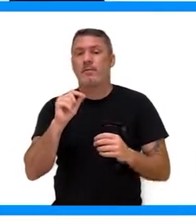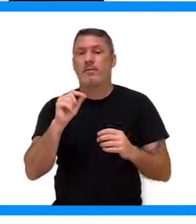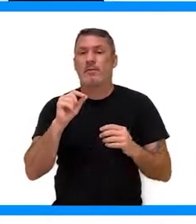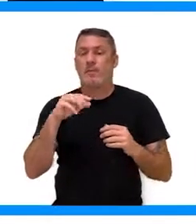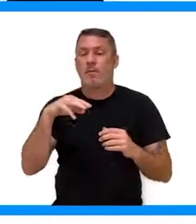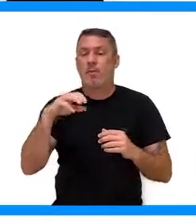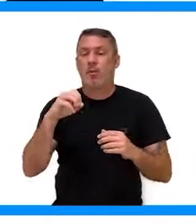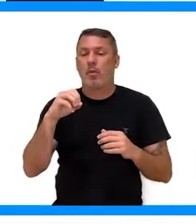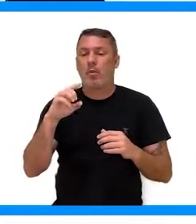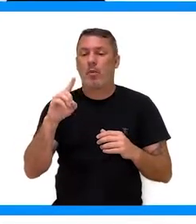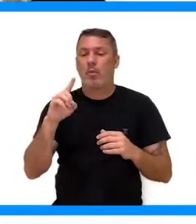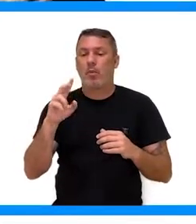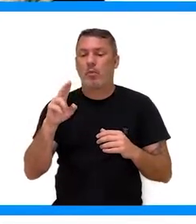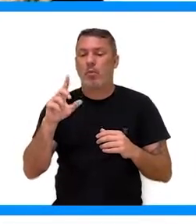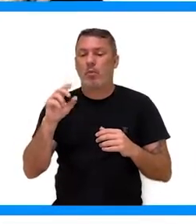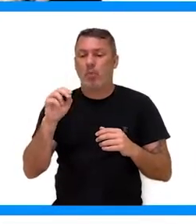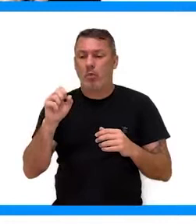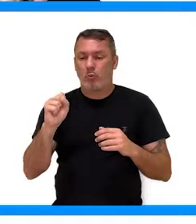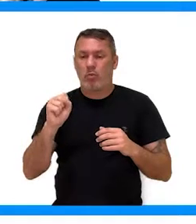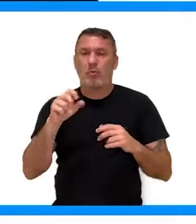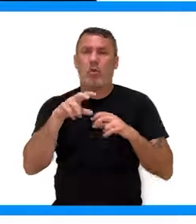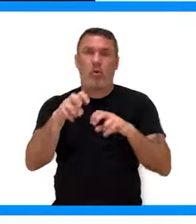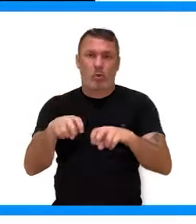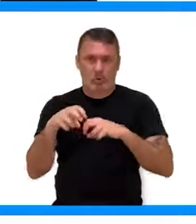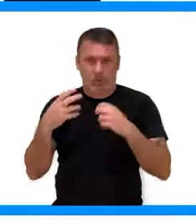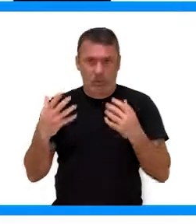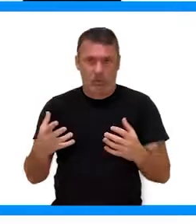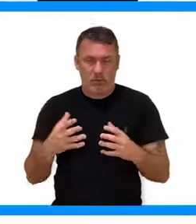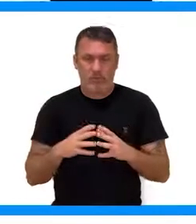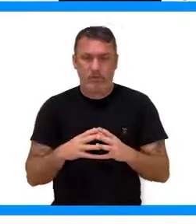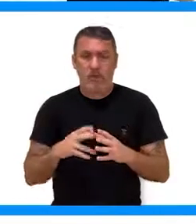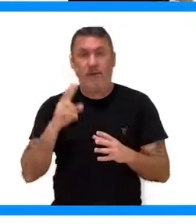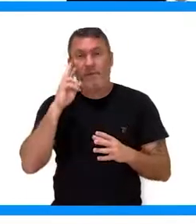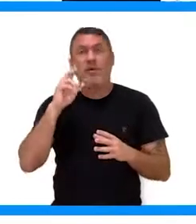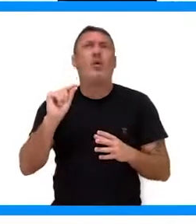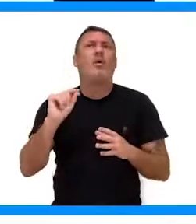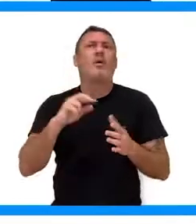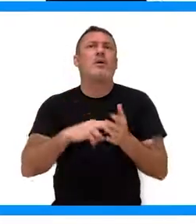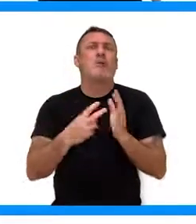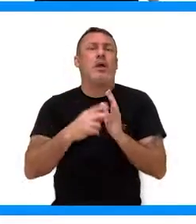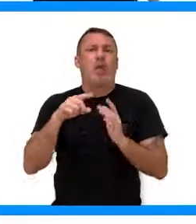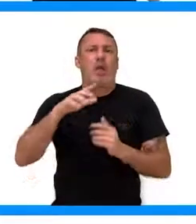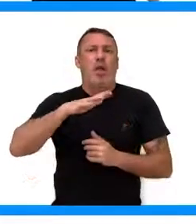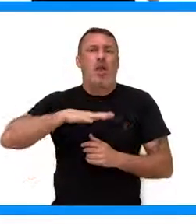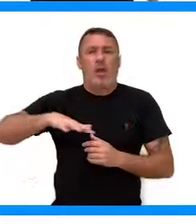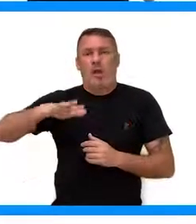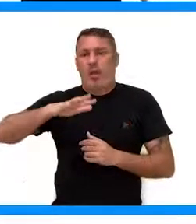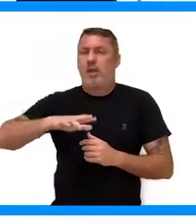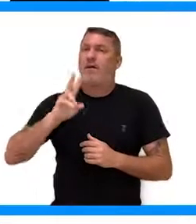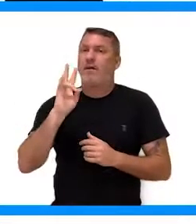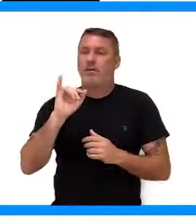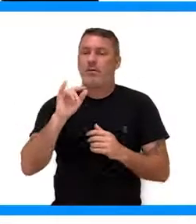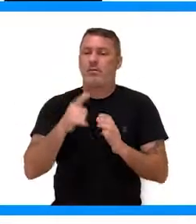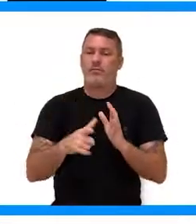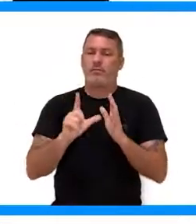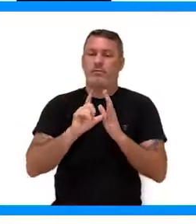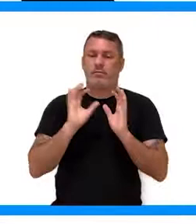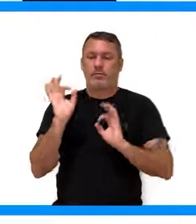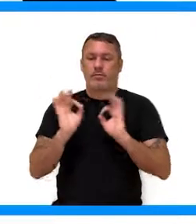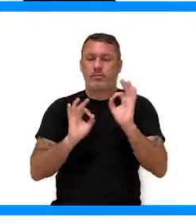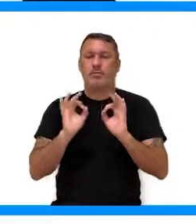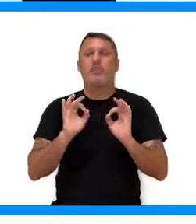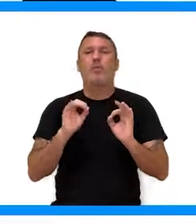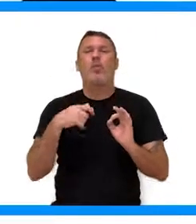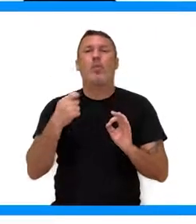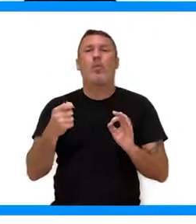dos módulos rurais. O módulo rural é uma área, claro, que vai ser